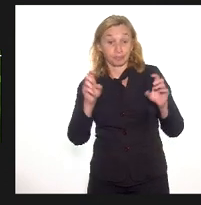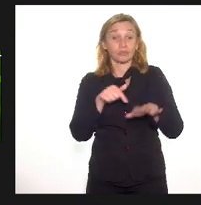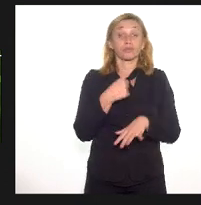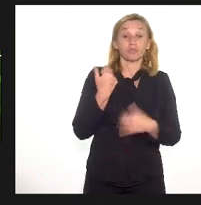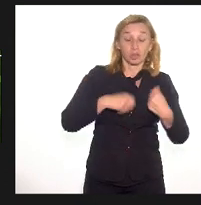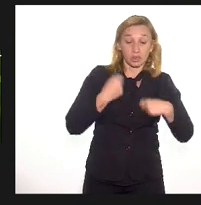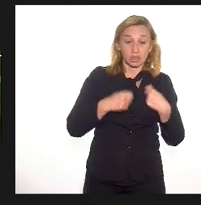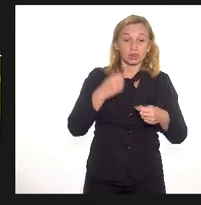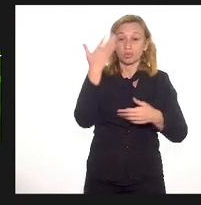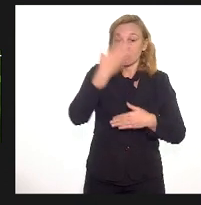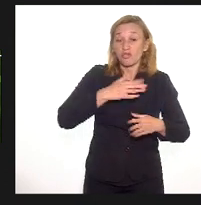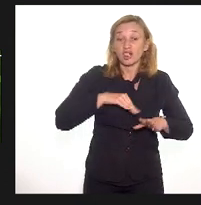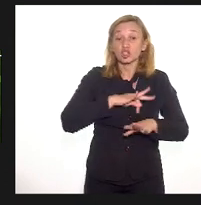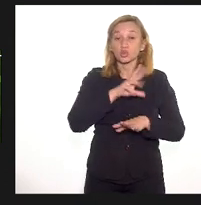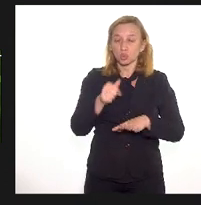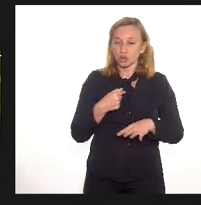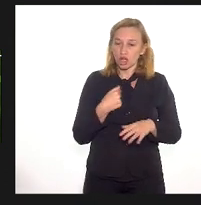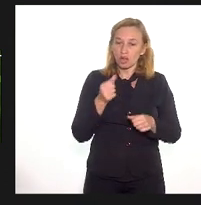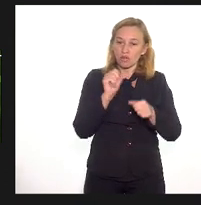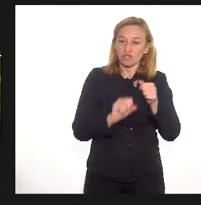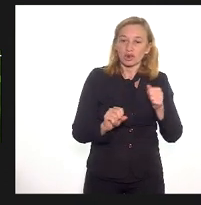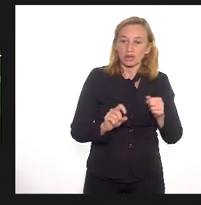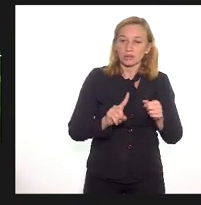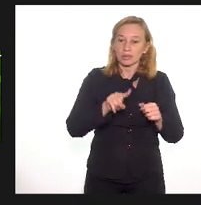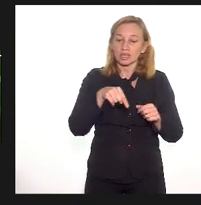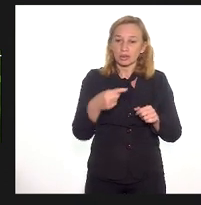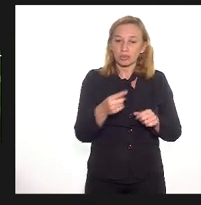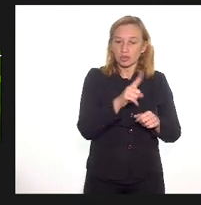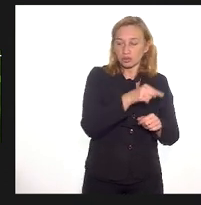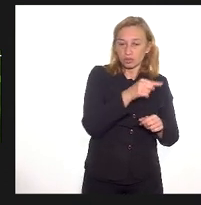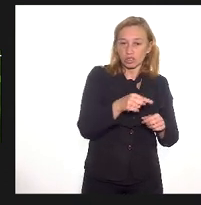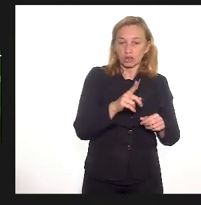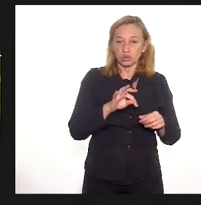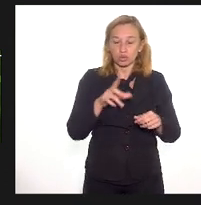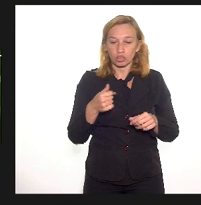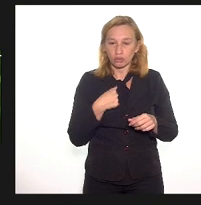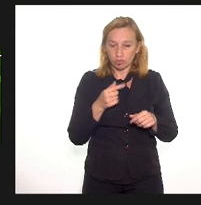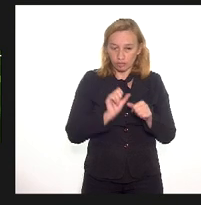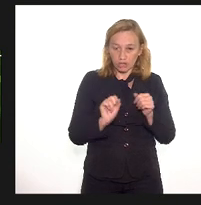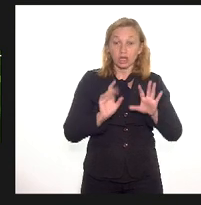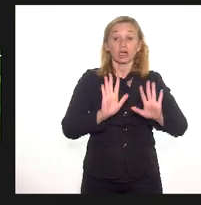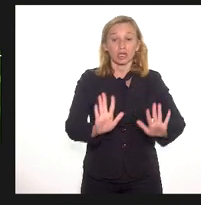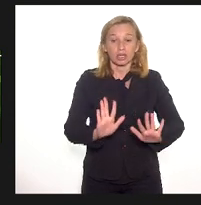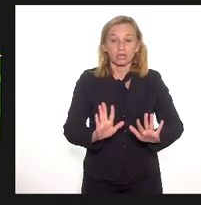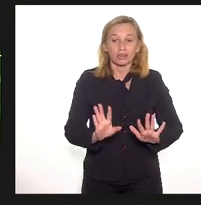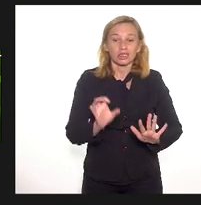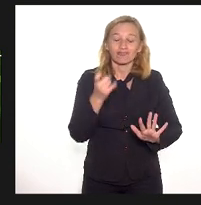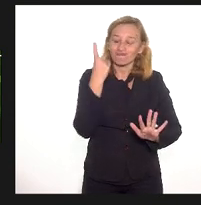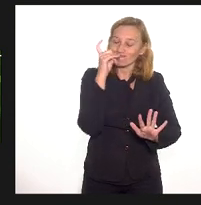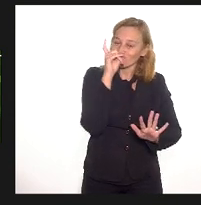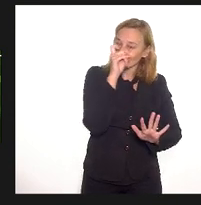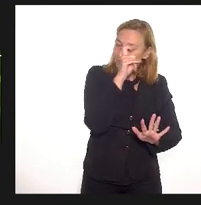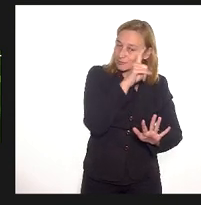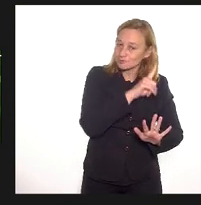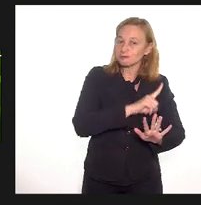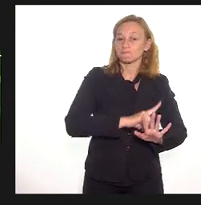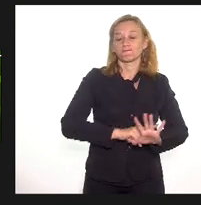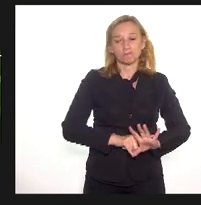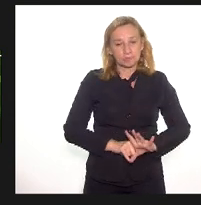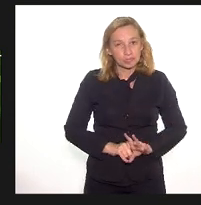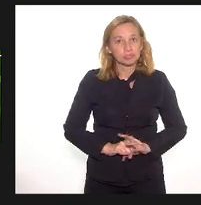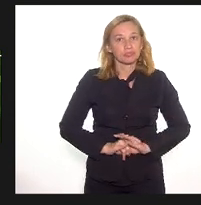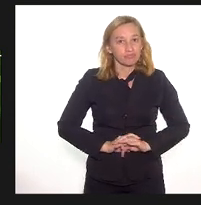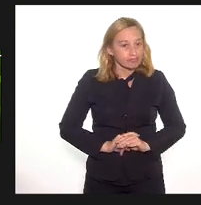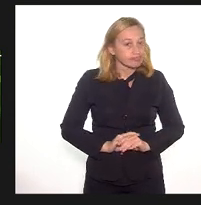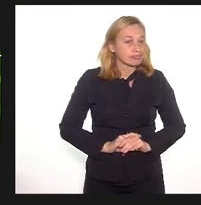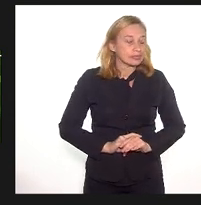provar tudo o que eu fiz para, por exclusão, provar o que eu não fiz. Isso é muito isso é muito difícil,